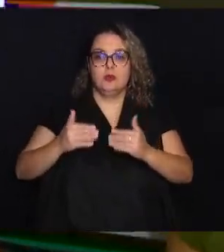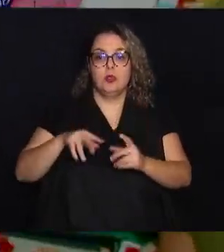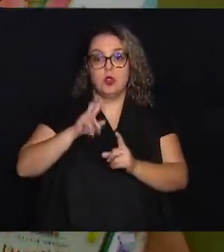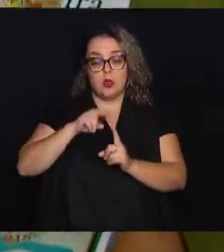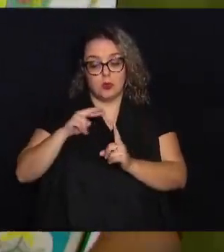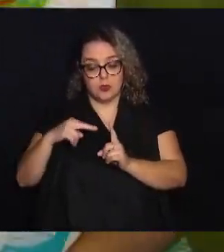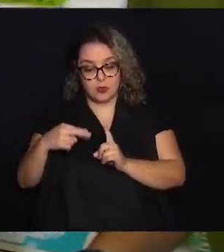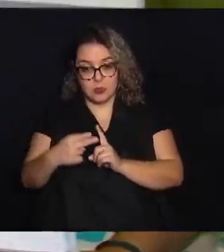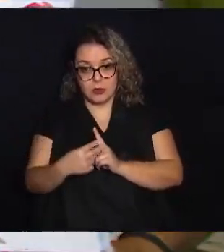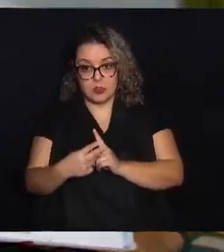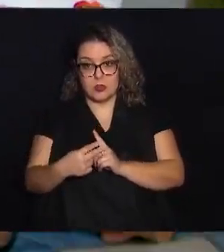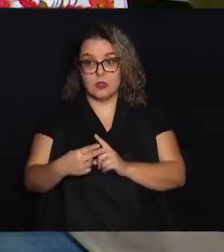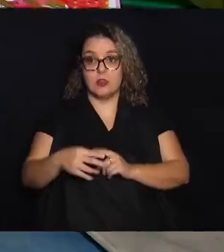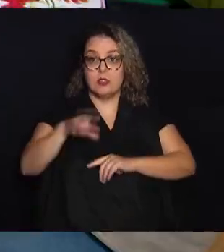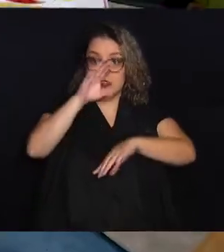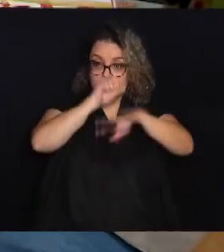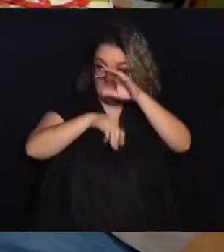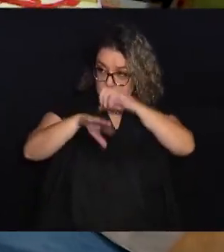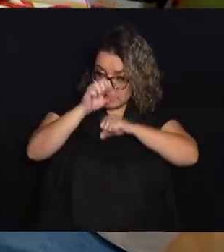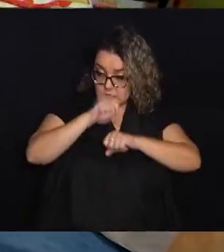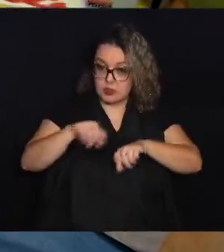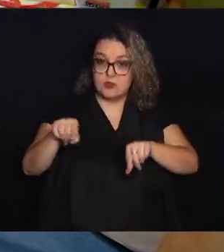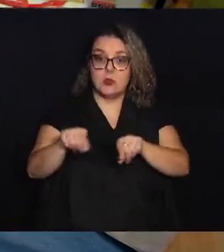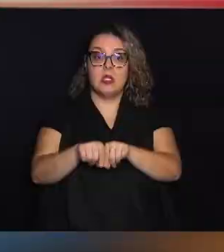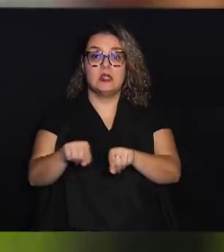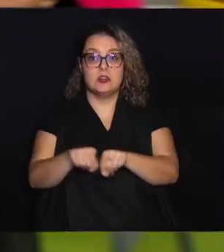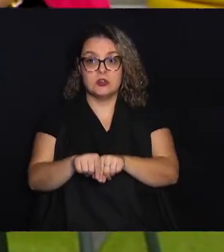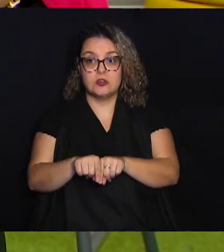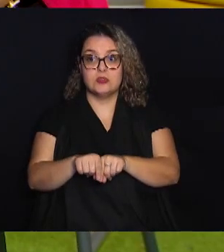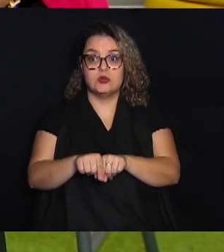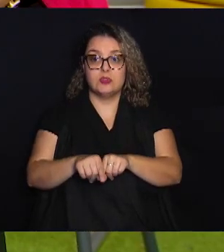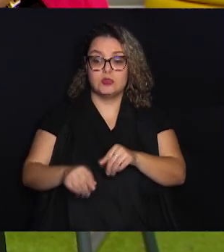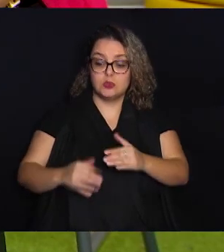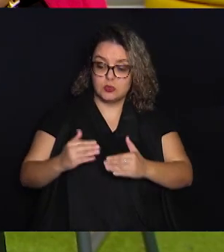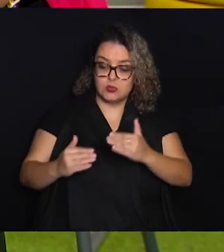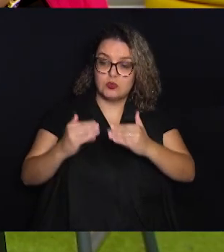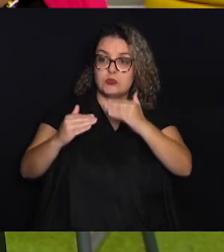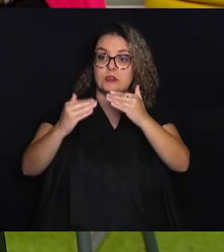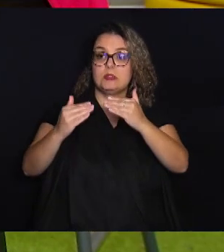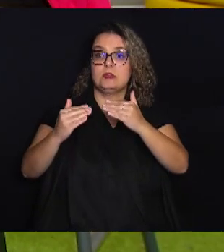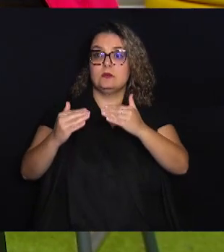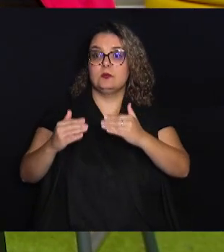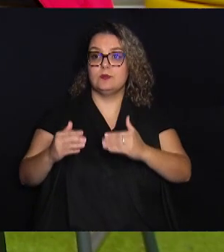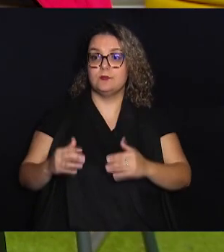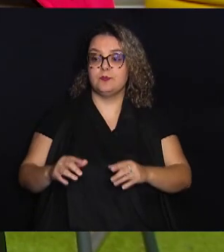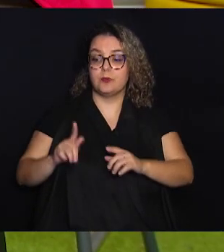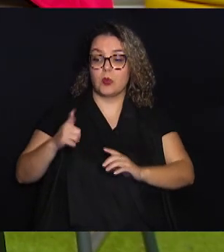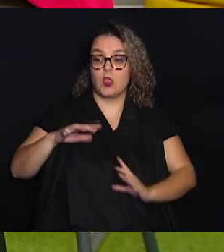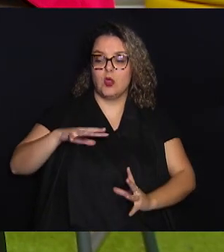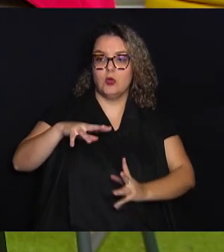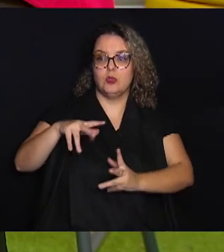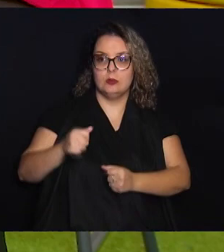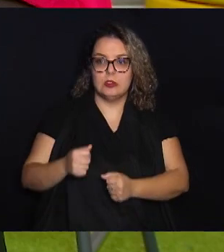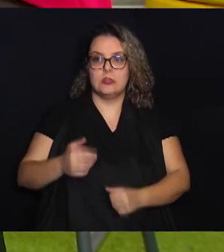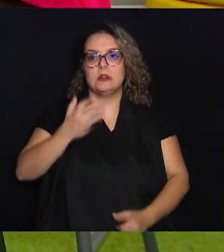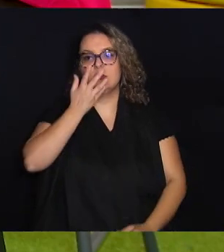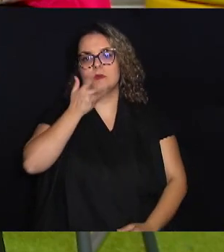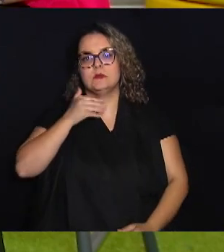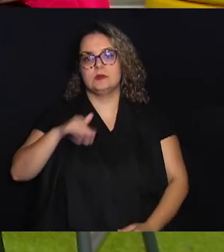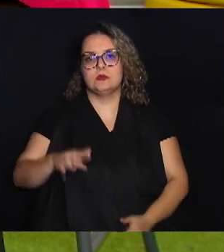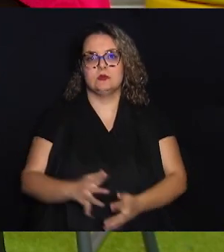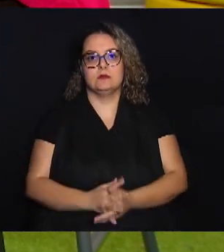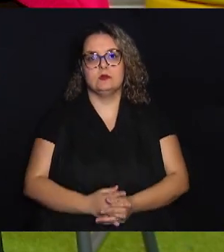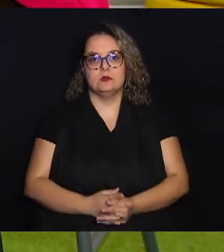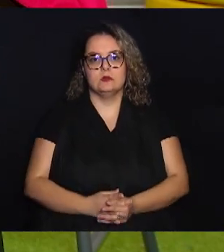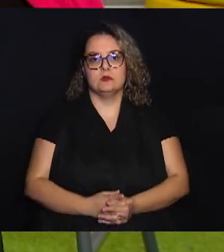de vista da aprendizagem, mas também de um desenvolvimento que é global dessa criança.